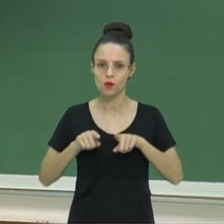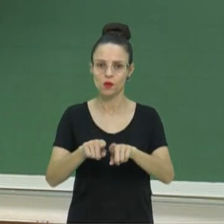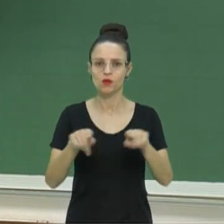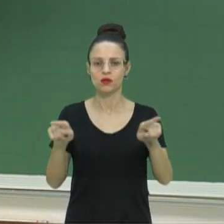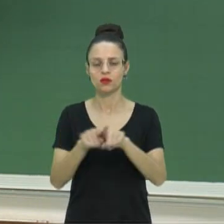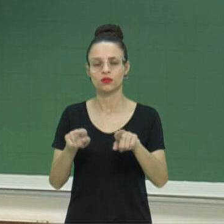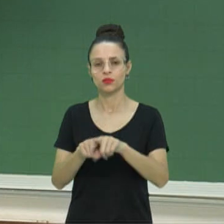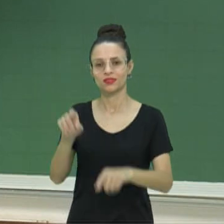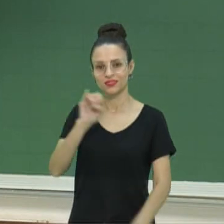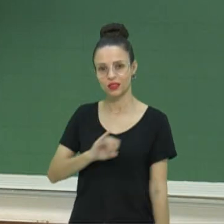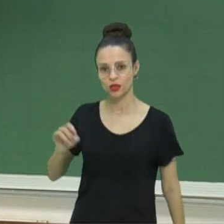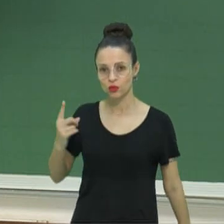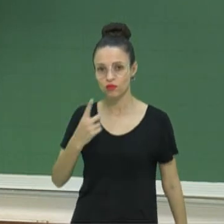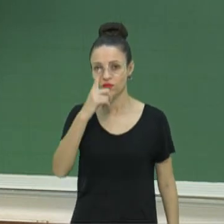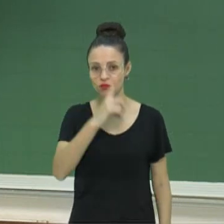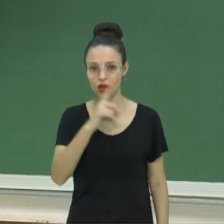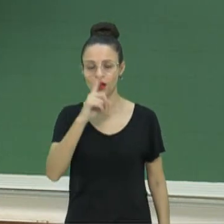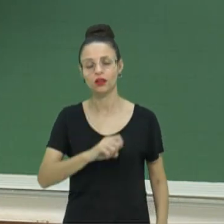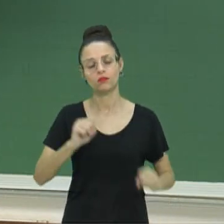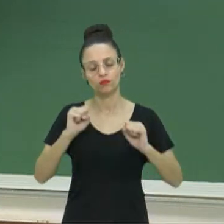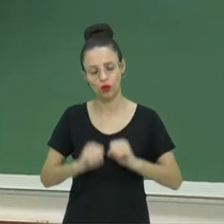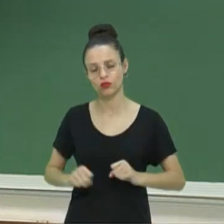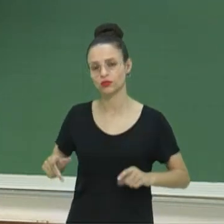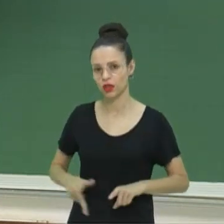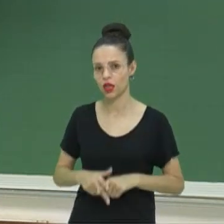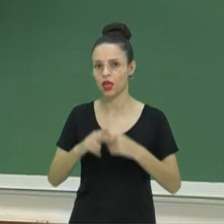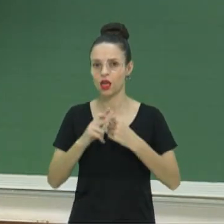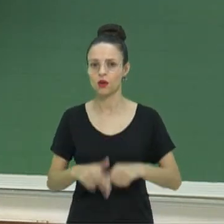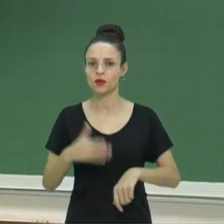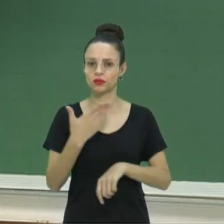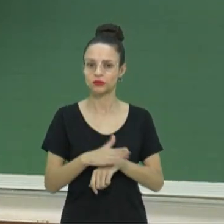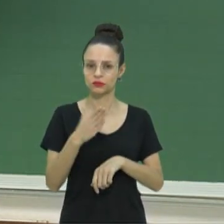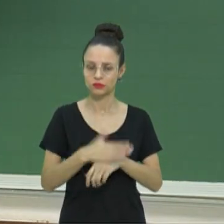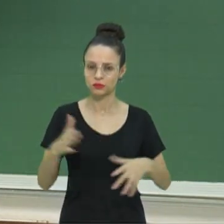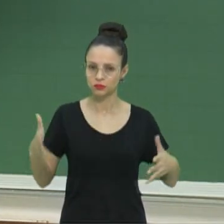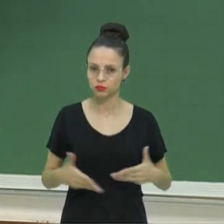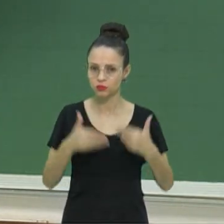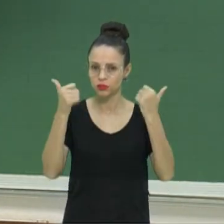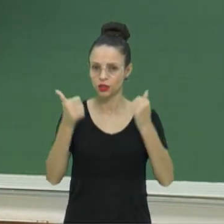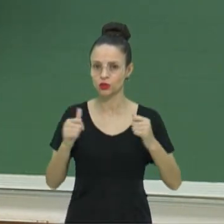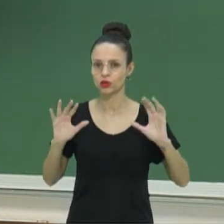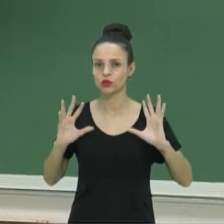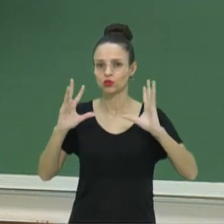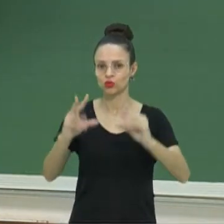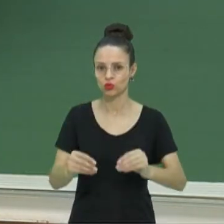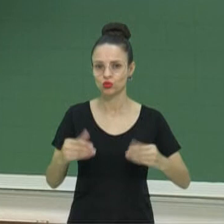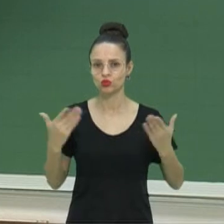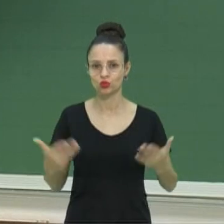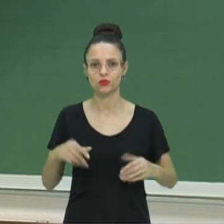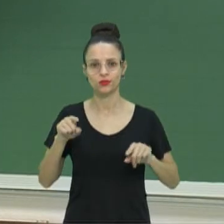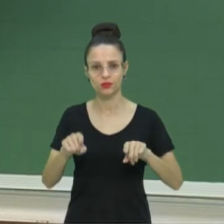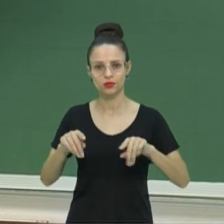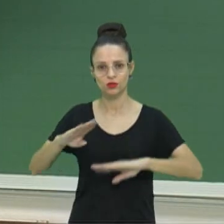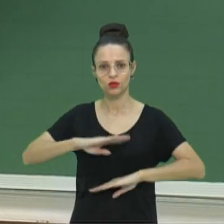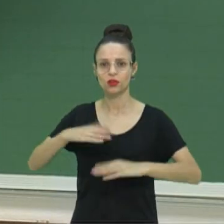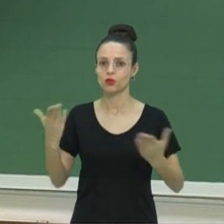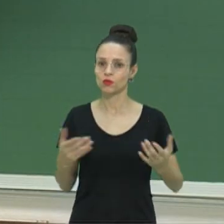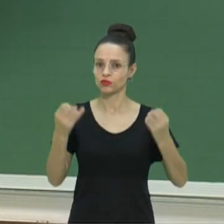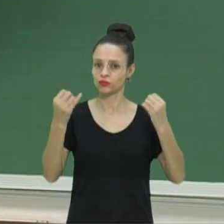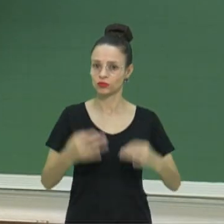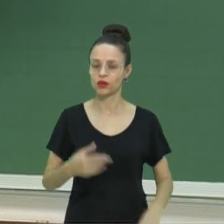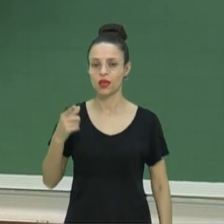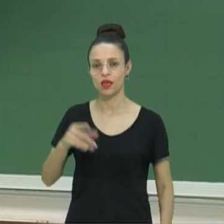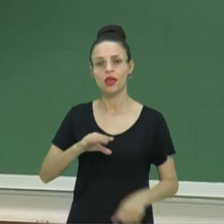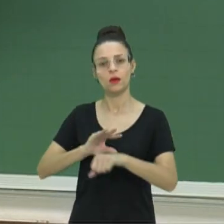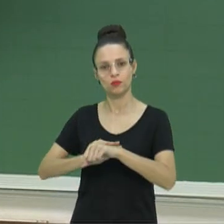né? Se algum deles falha, pode ser trabalhado, pode ser feito exercício para estar melhorando toda essa situação, né? Como eu falei, é